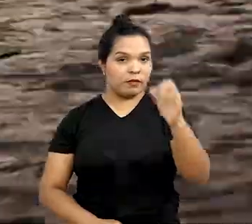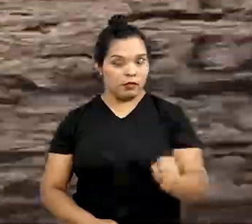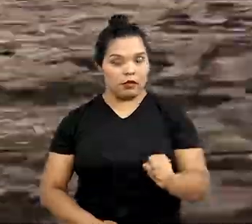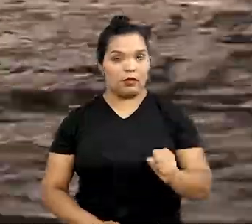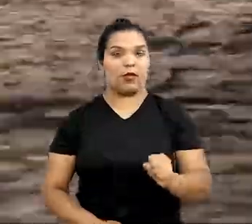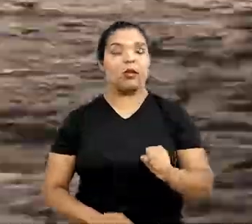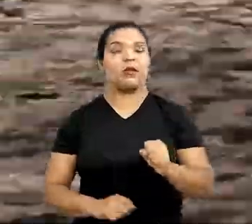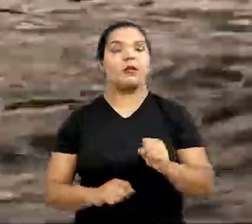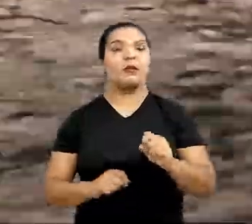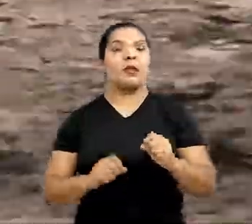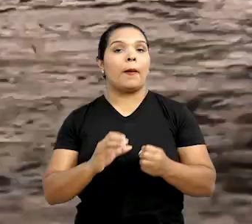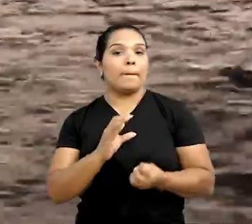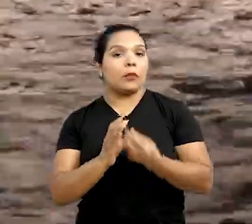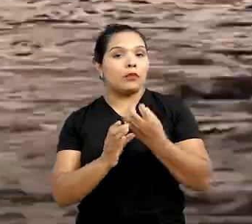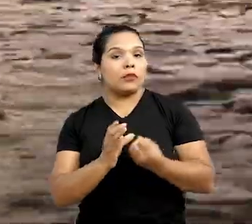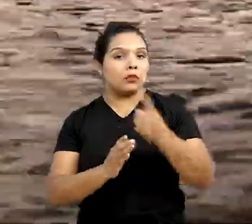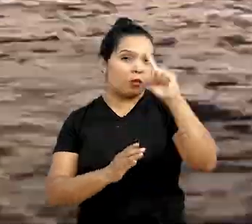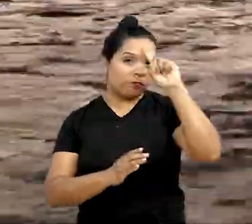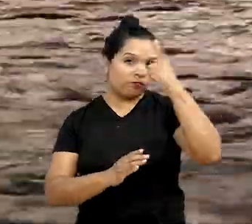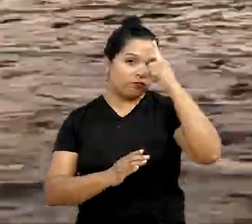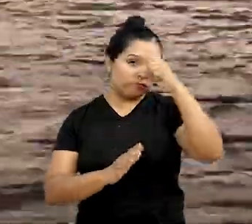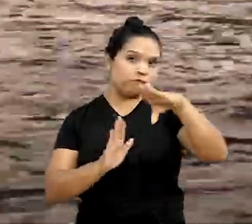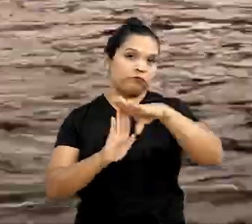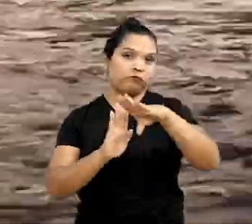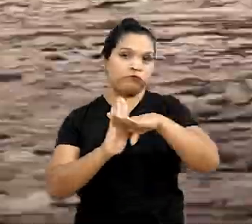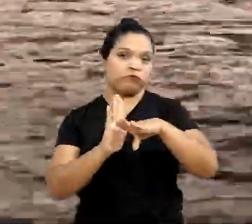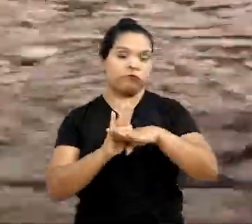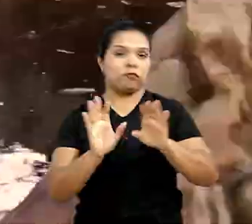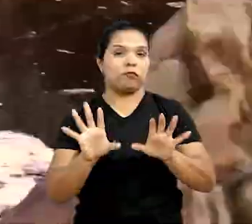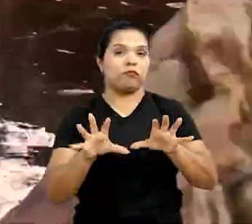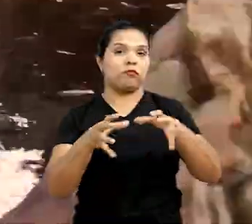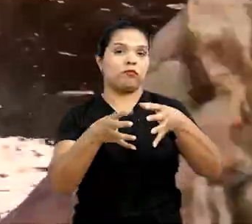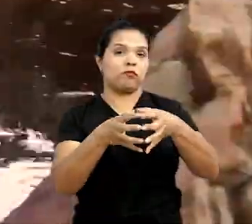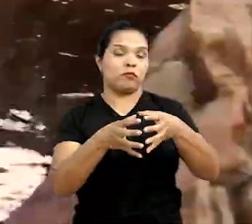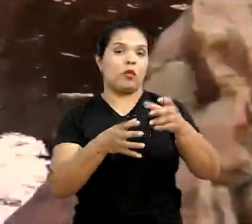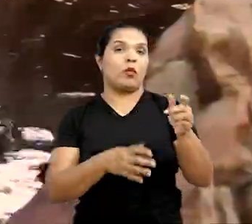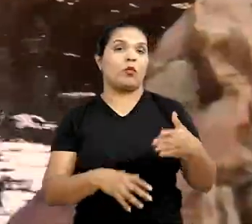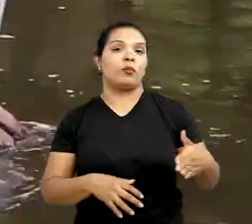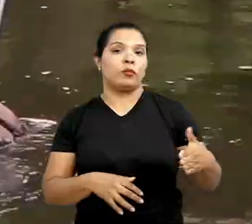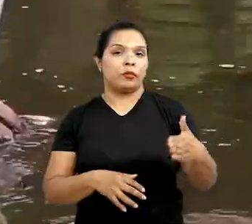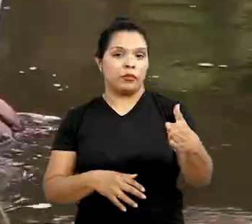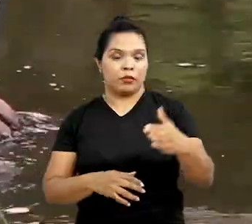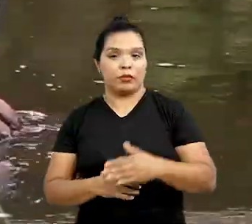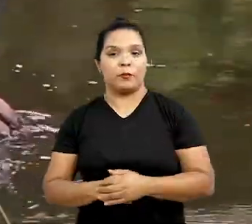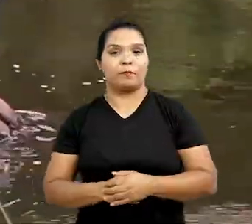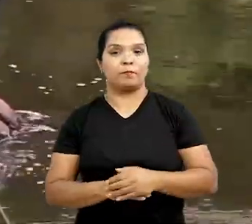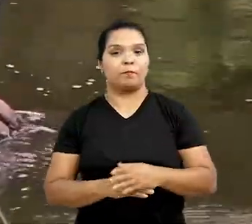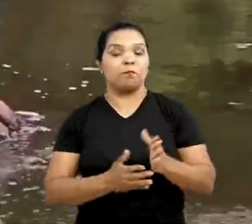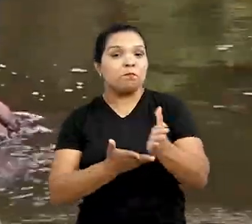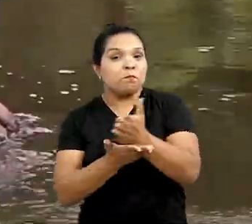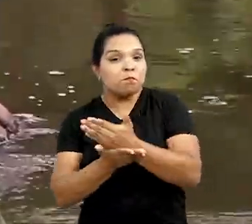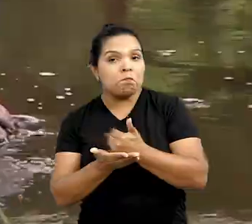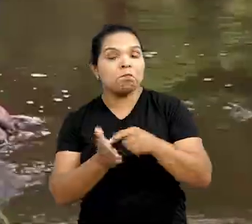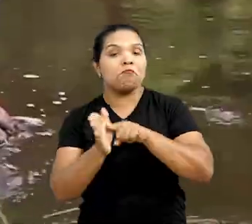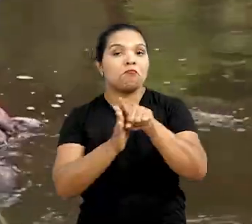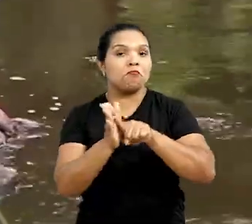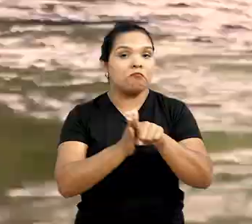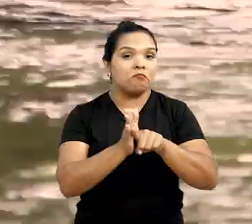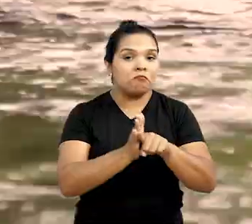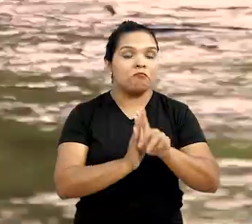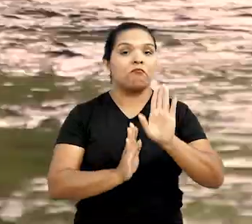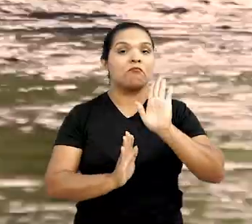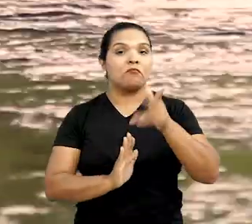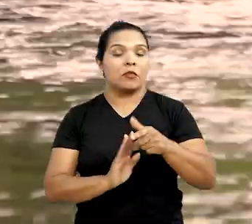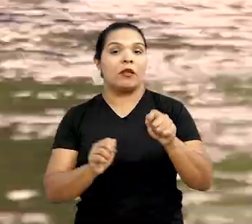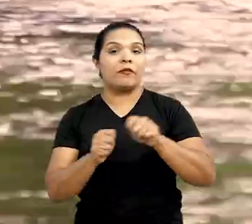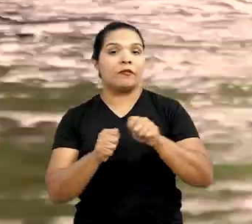estão produzindo um inventário sobre as espécies de peixes existentes na bacia do rio Itapicuru. O levantamento, o mais abrangente